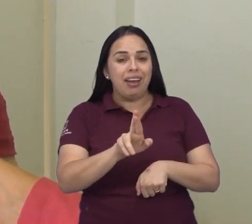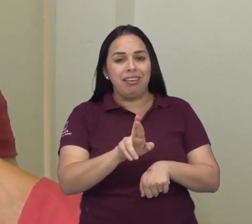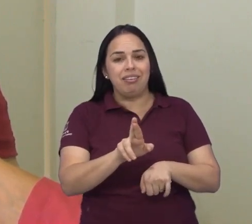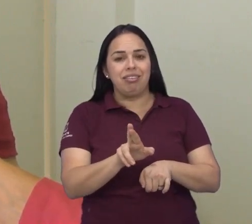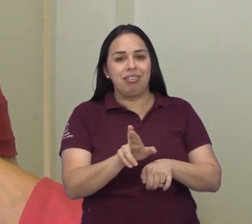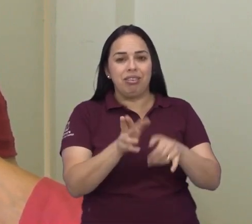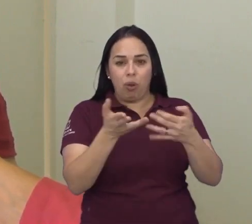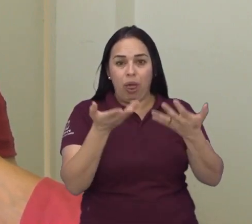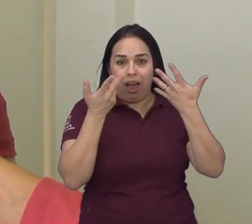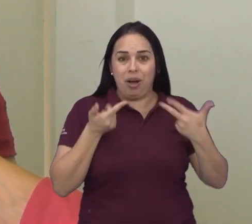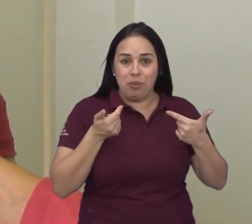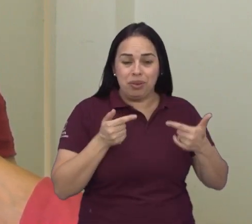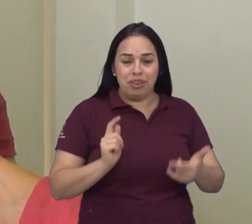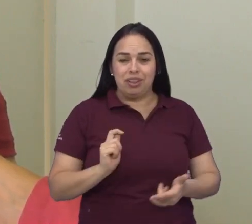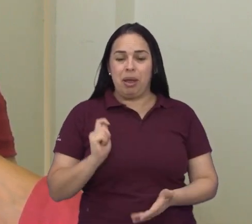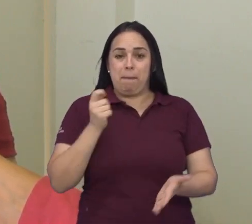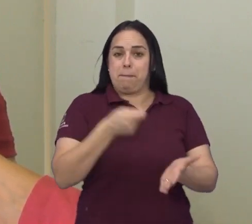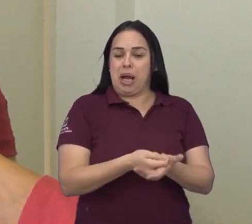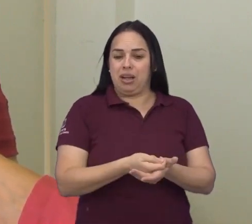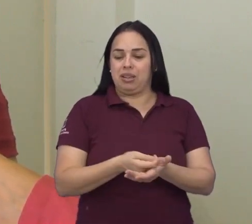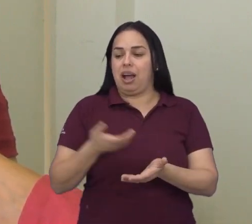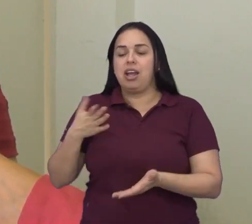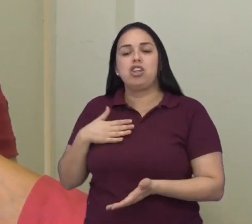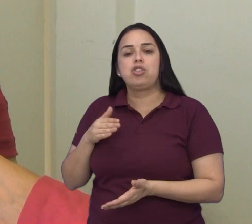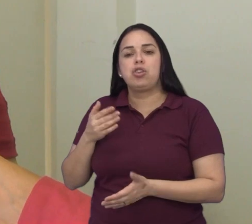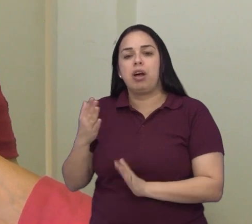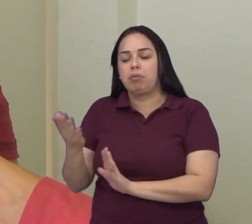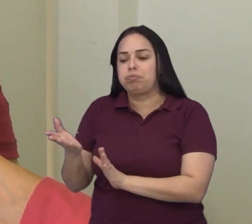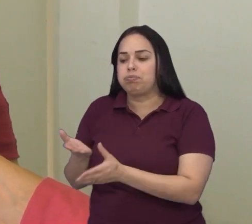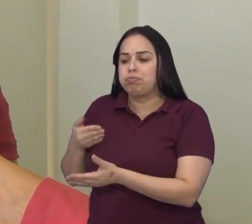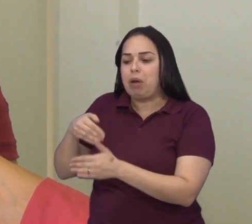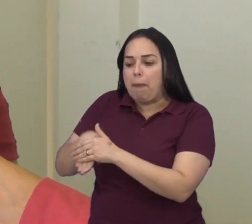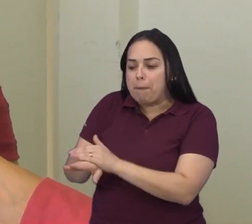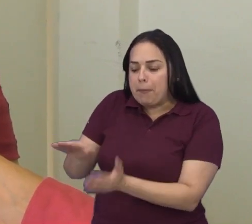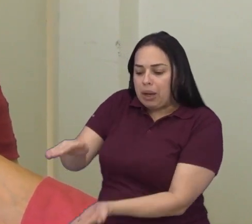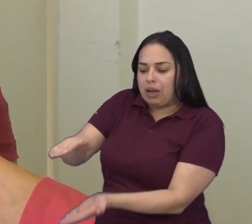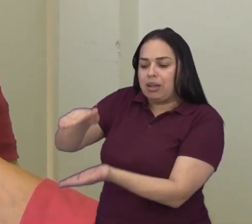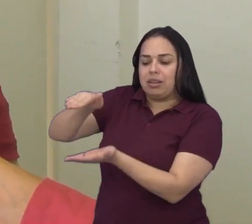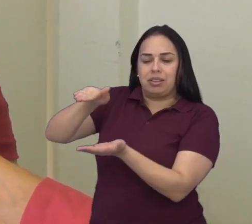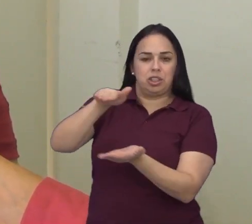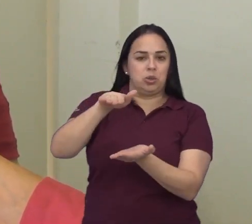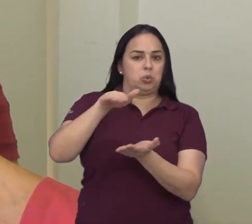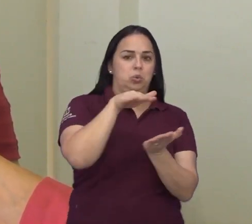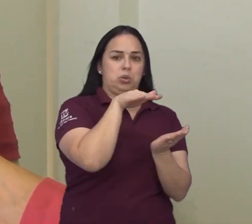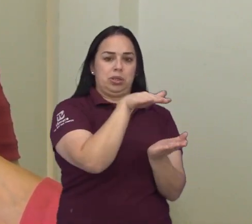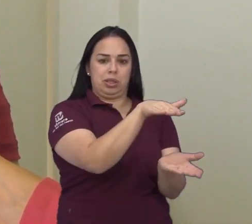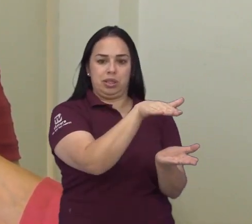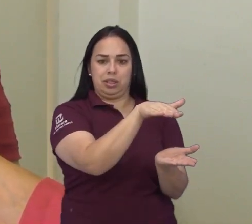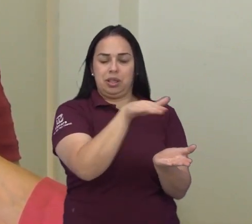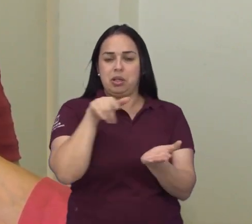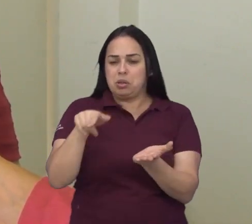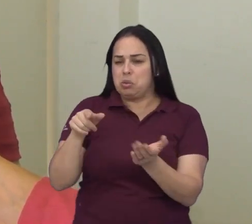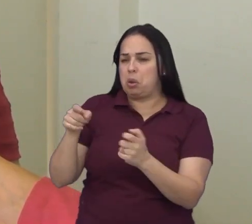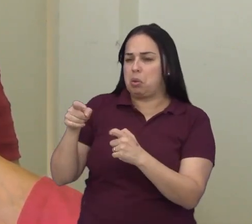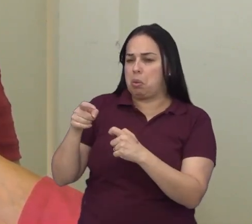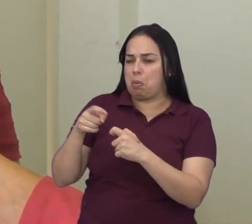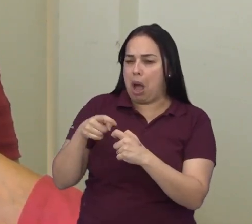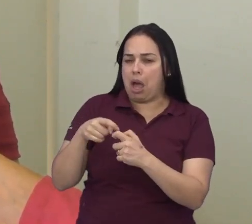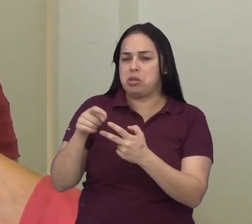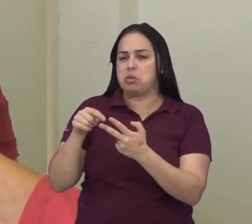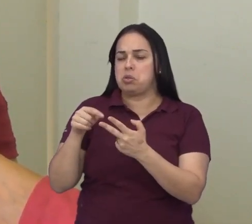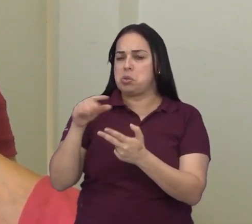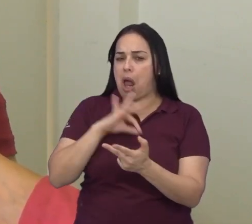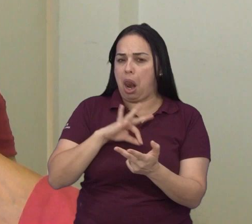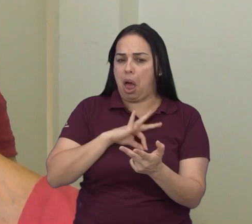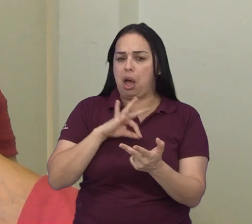de renda, a gente só tenha que colher todos os informes de rendimento de todos dos planos de